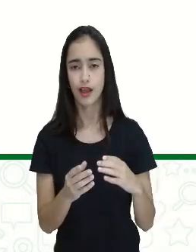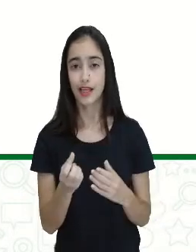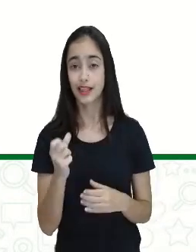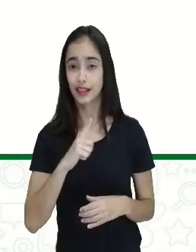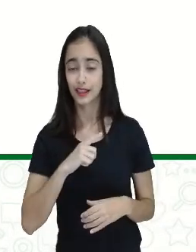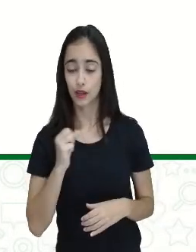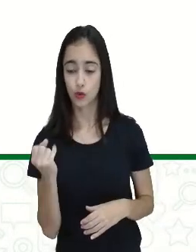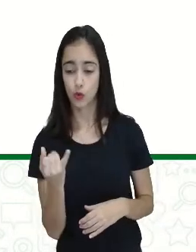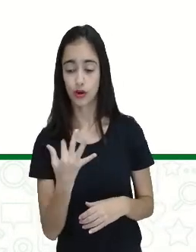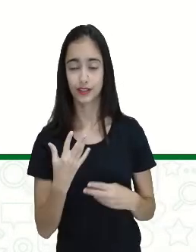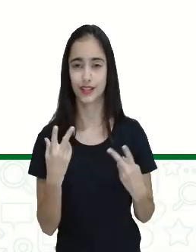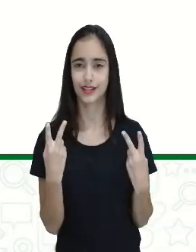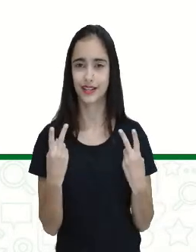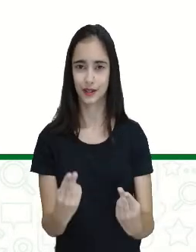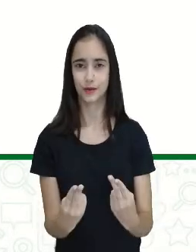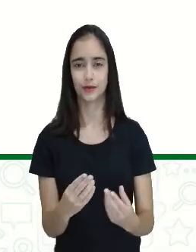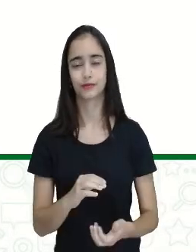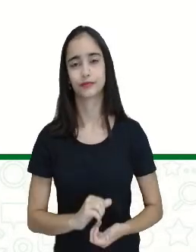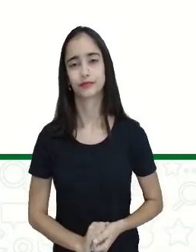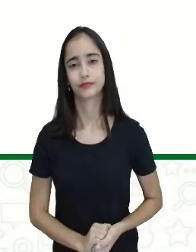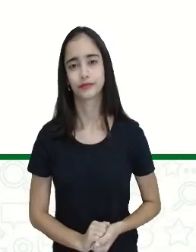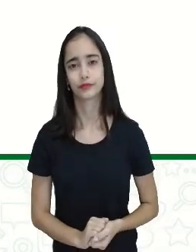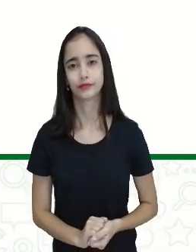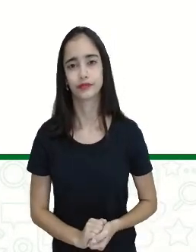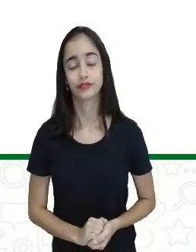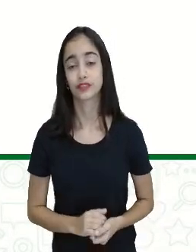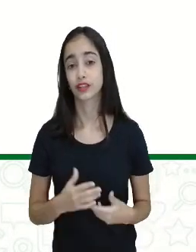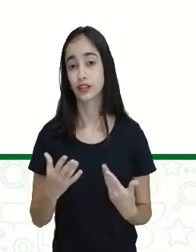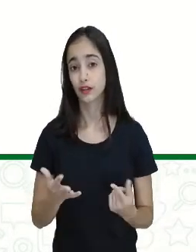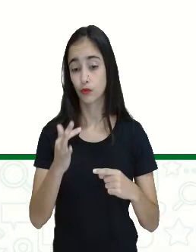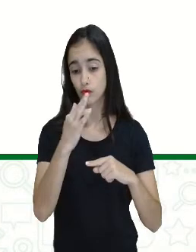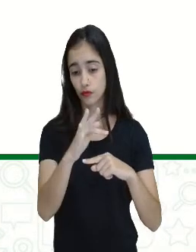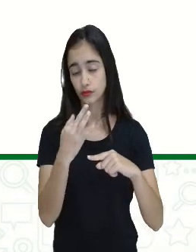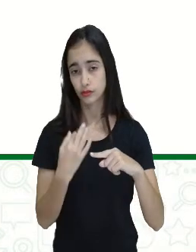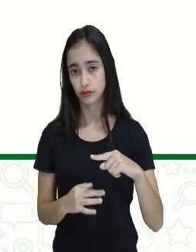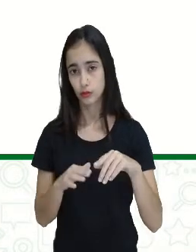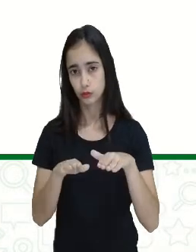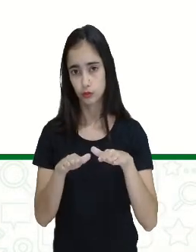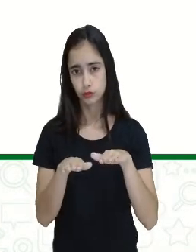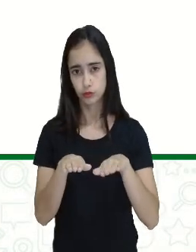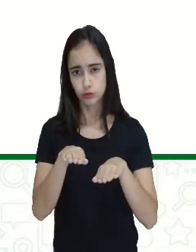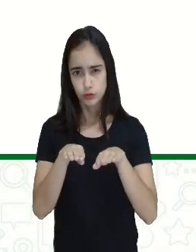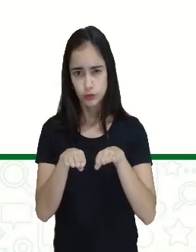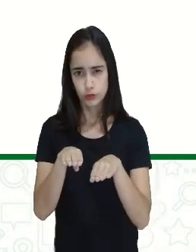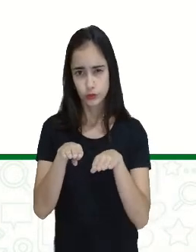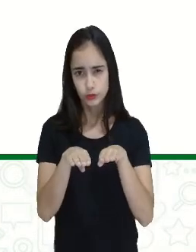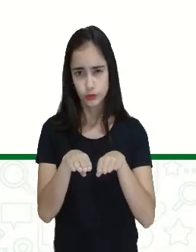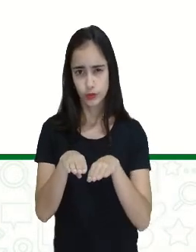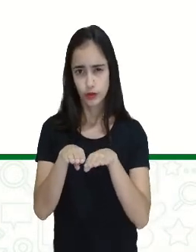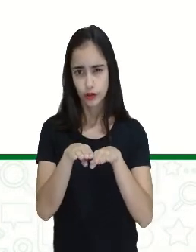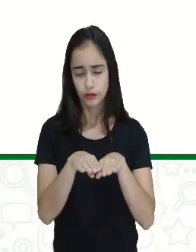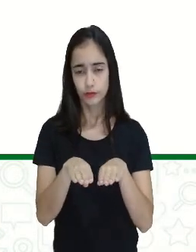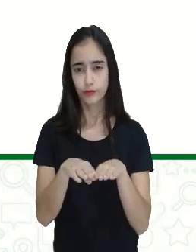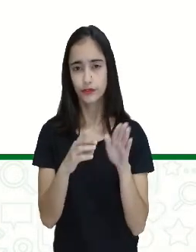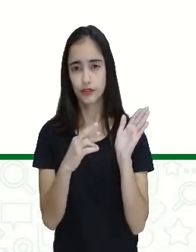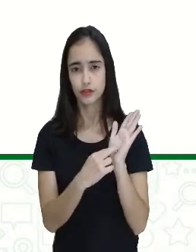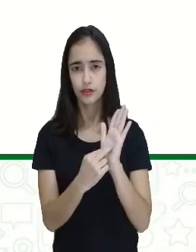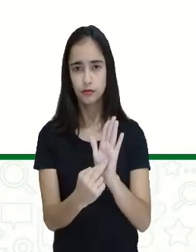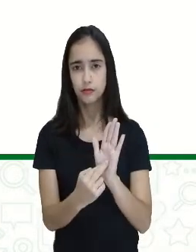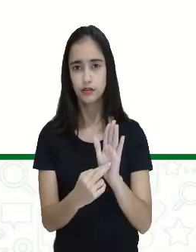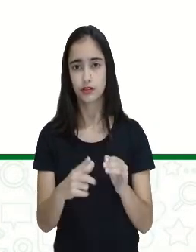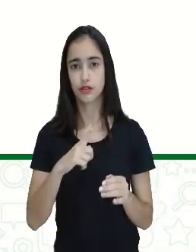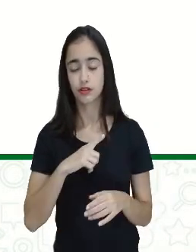quantidade. Traduzindo, uma fração é equivalente à outra quando ela representa a